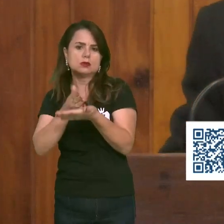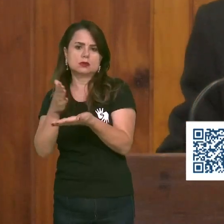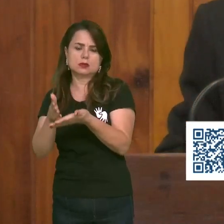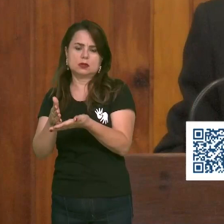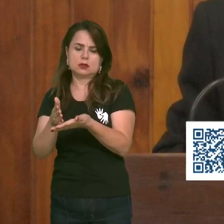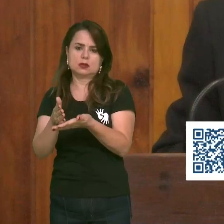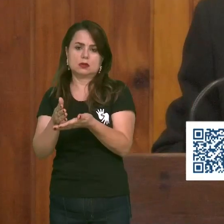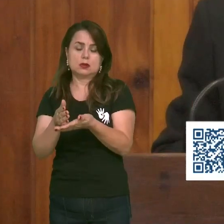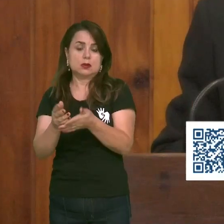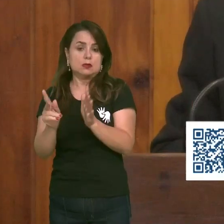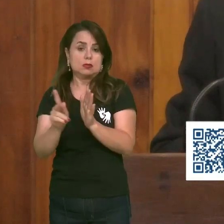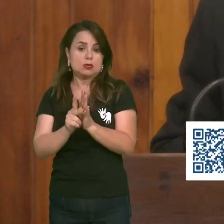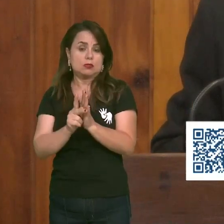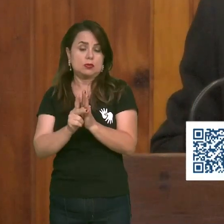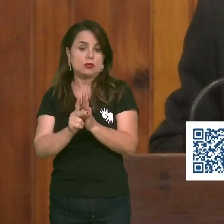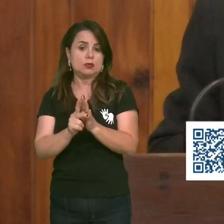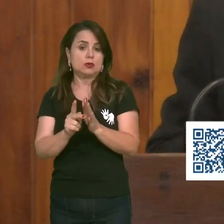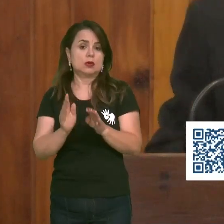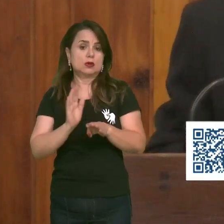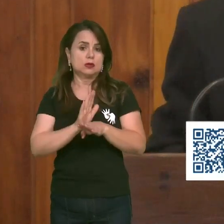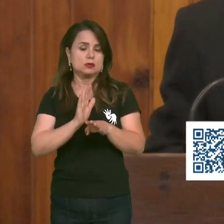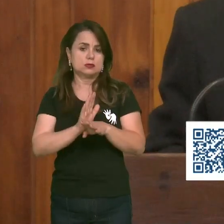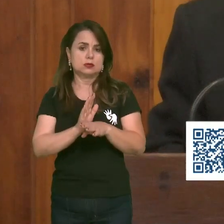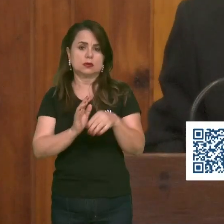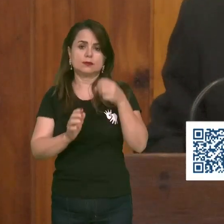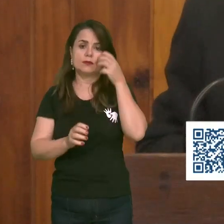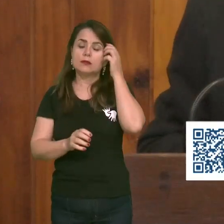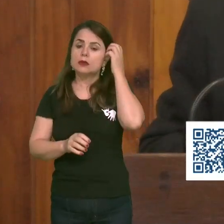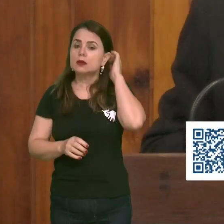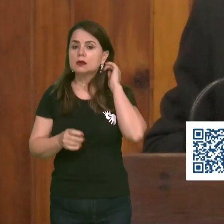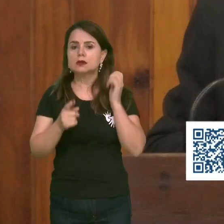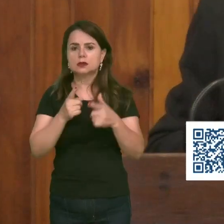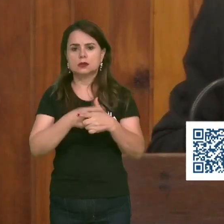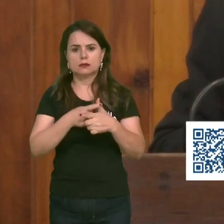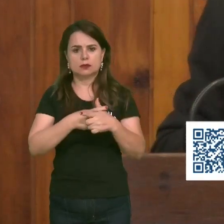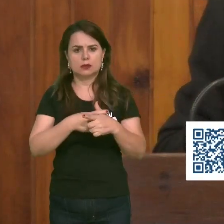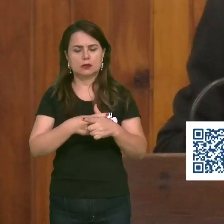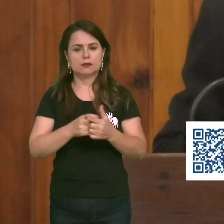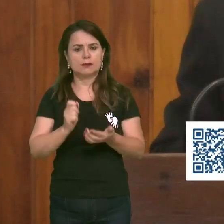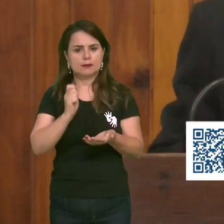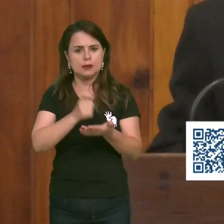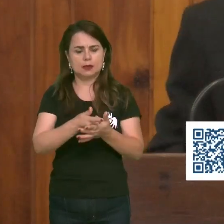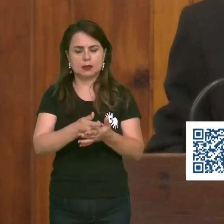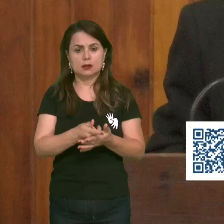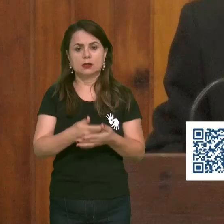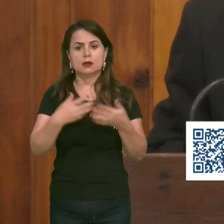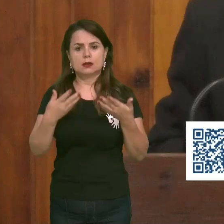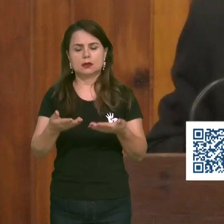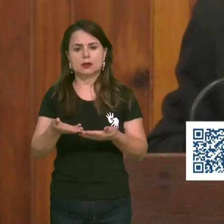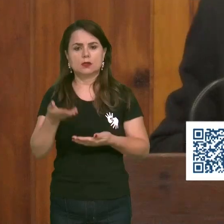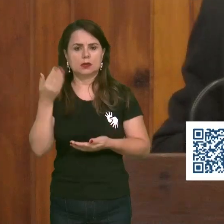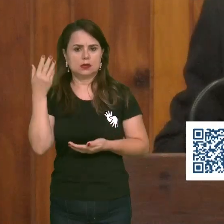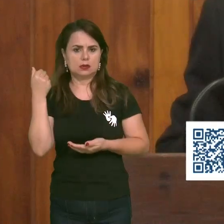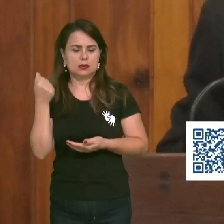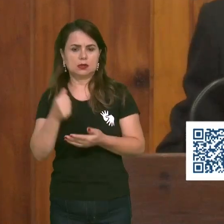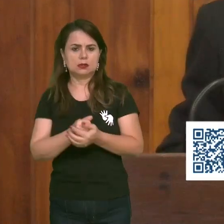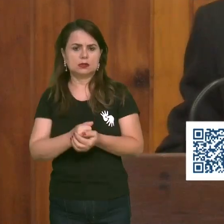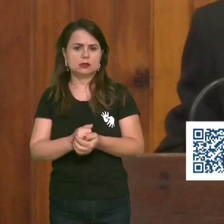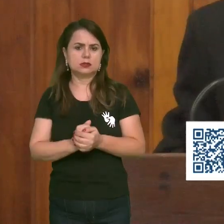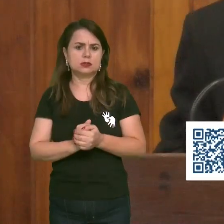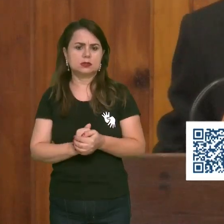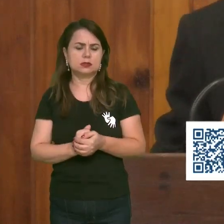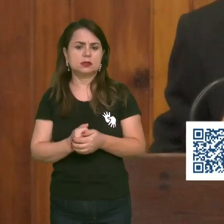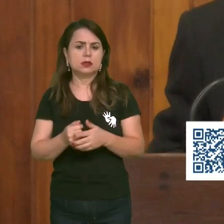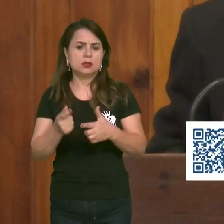a cidade enfim nos últimos dois anos da prefeitura aplicou o plano de anistia e obteve